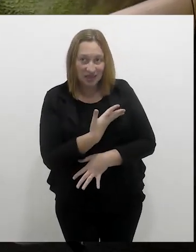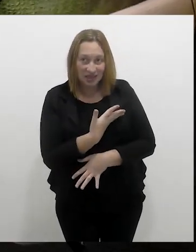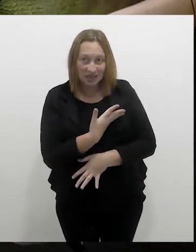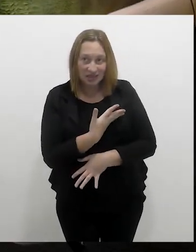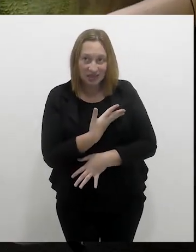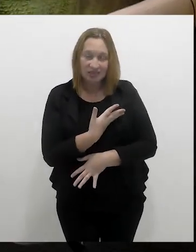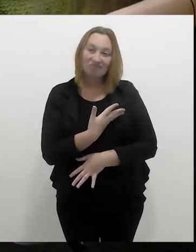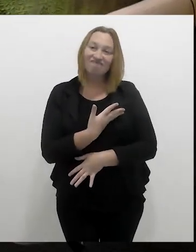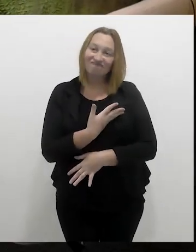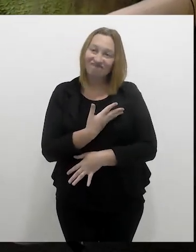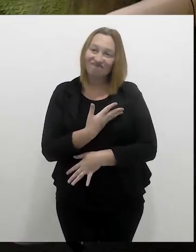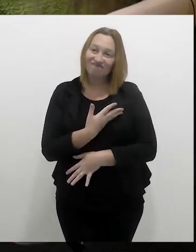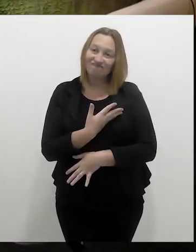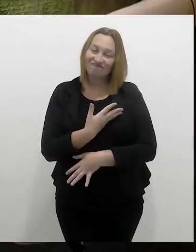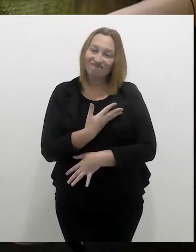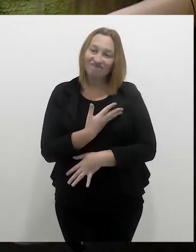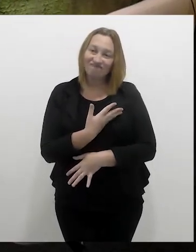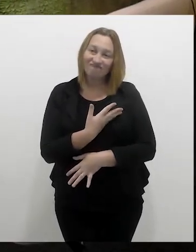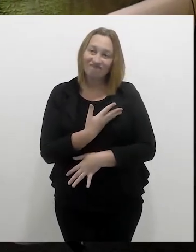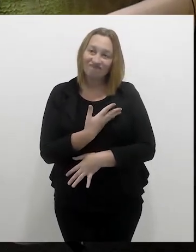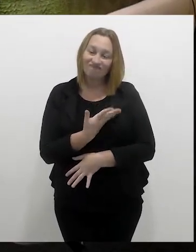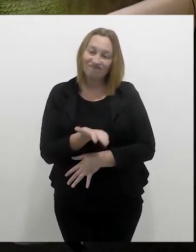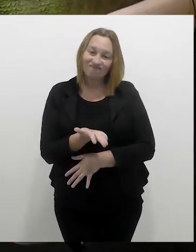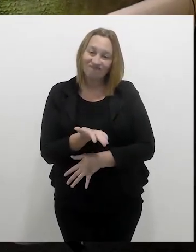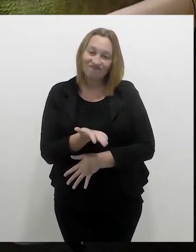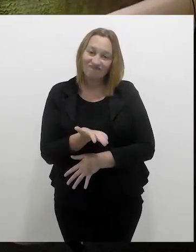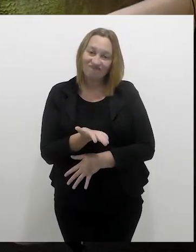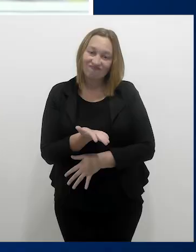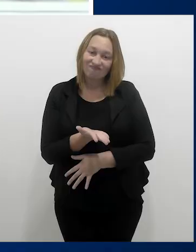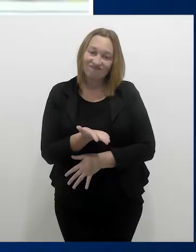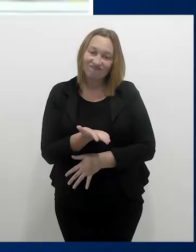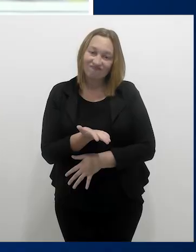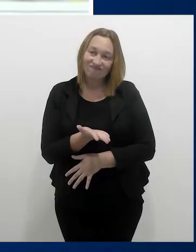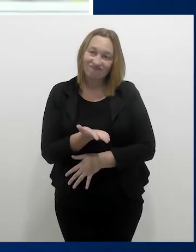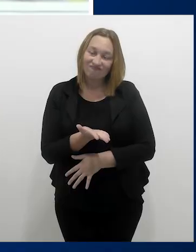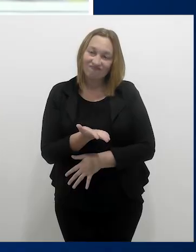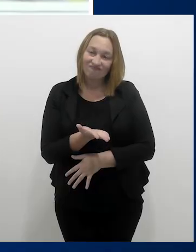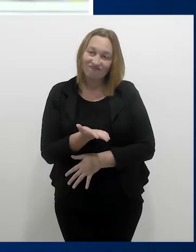de amigas e que eu, assim,